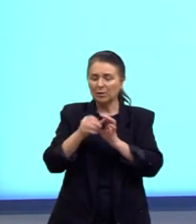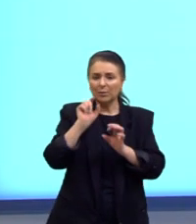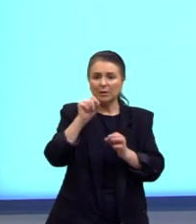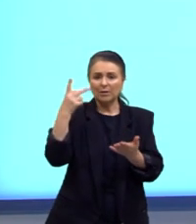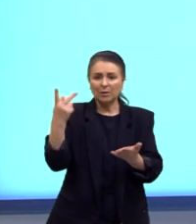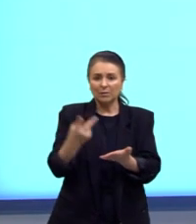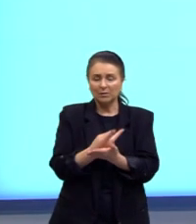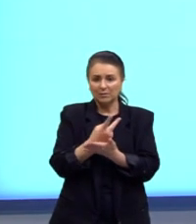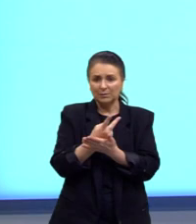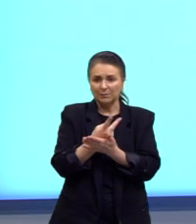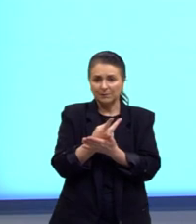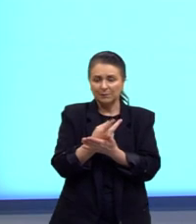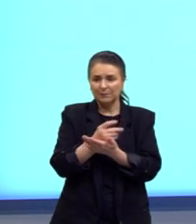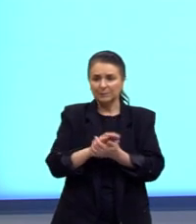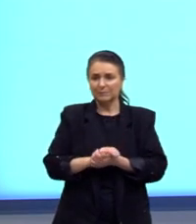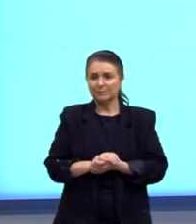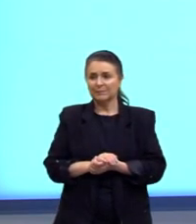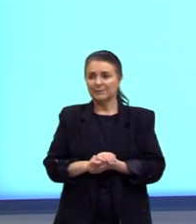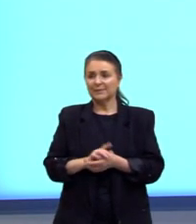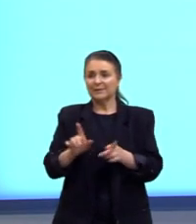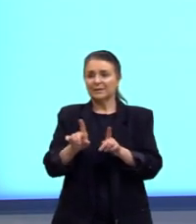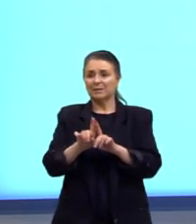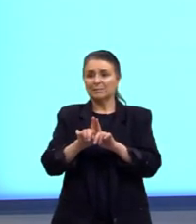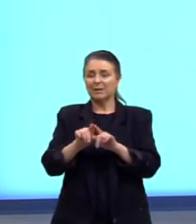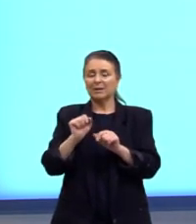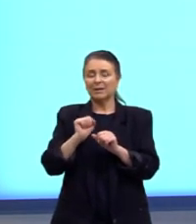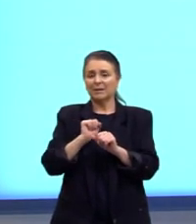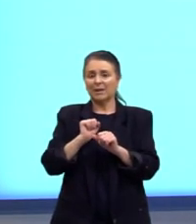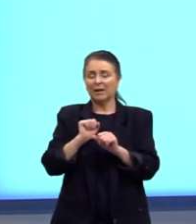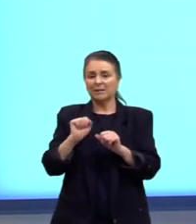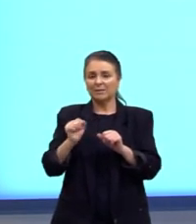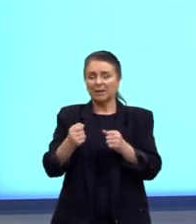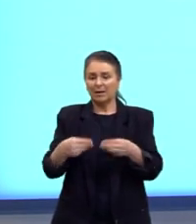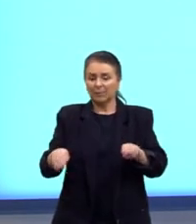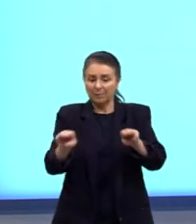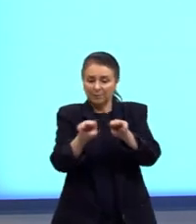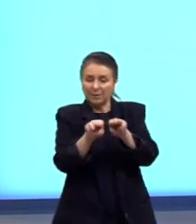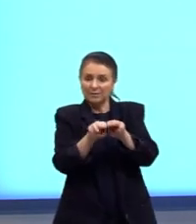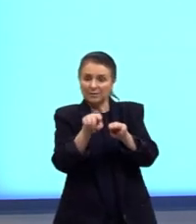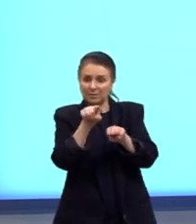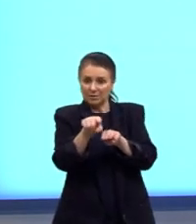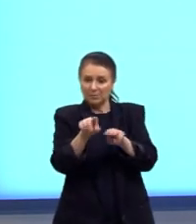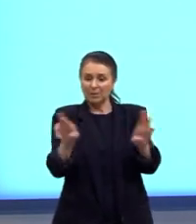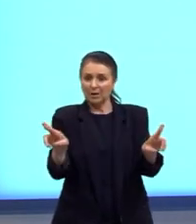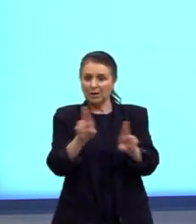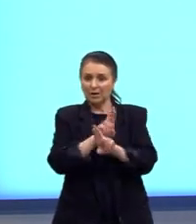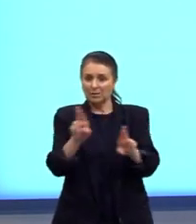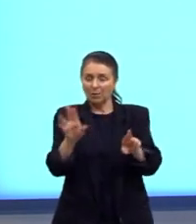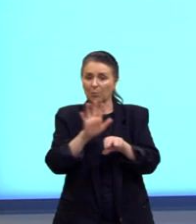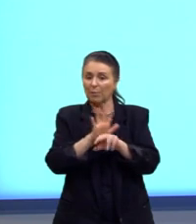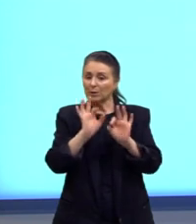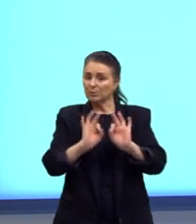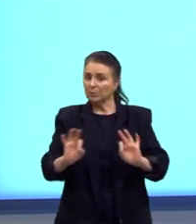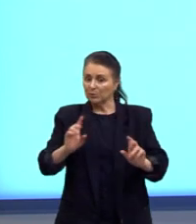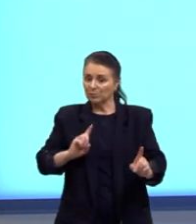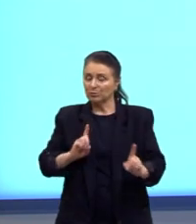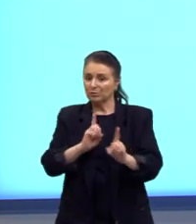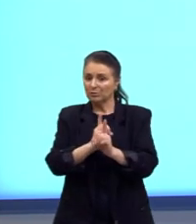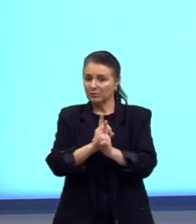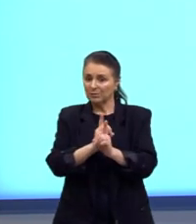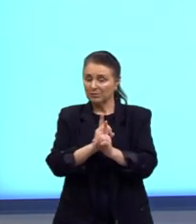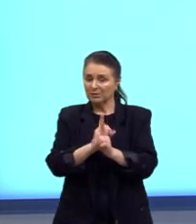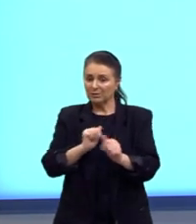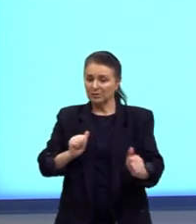acontecendo. E essa força magnética, geralmente a relação mais comum que a gente encontra é